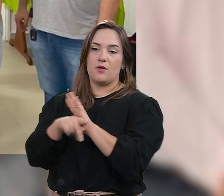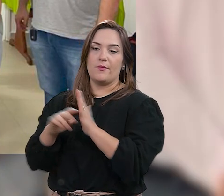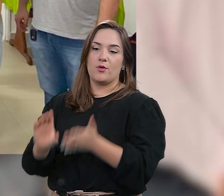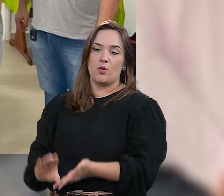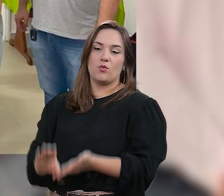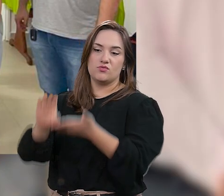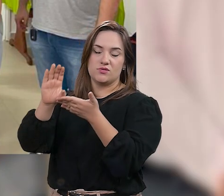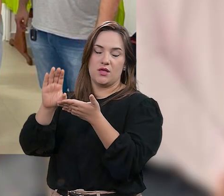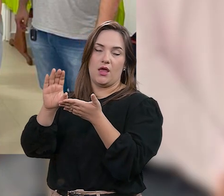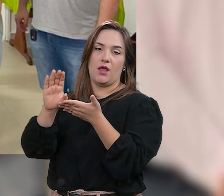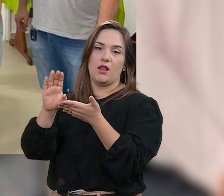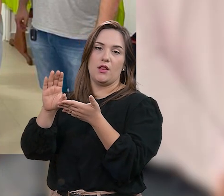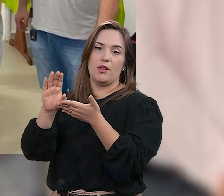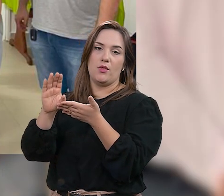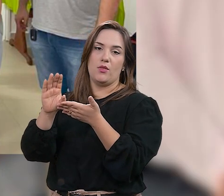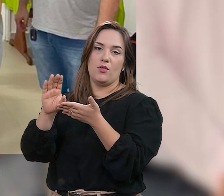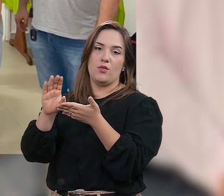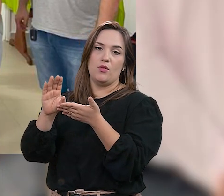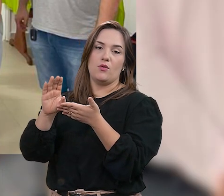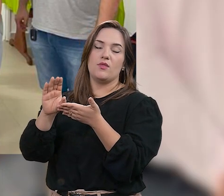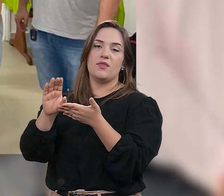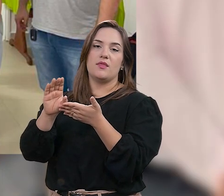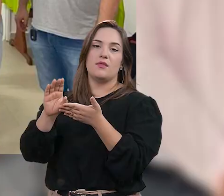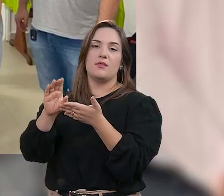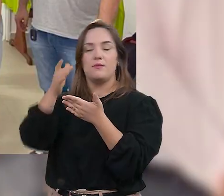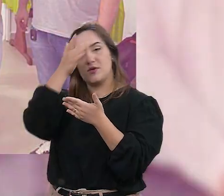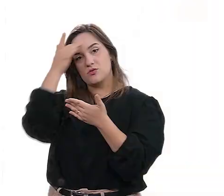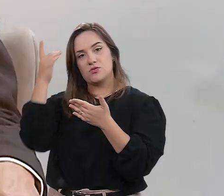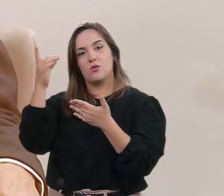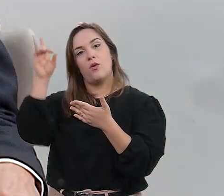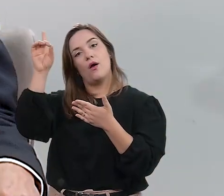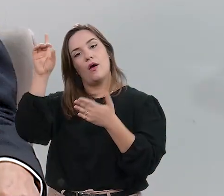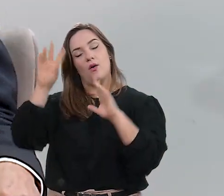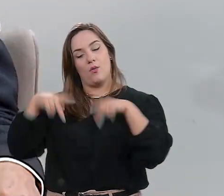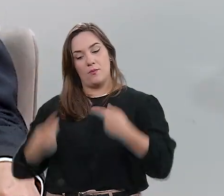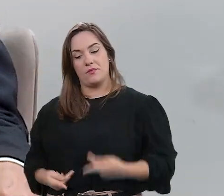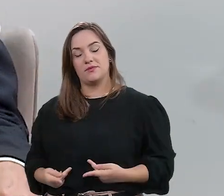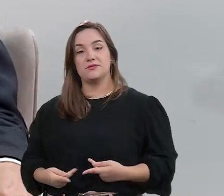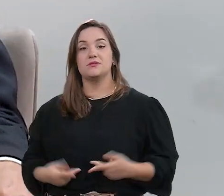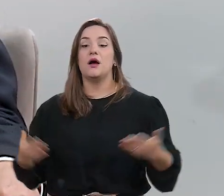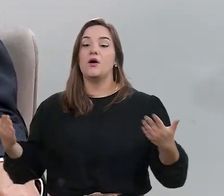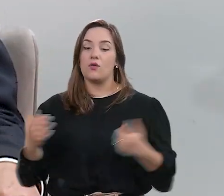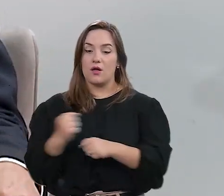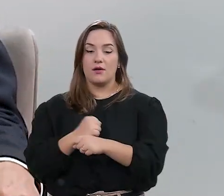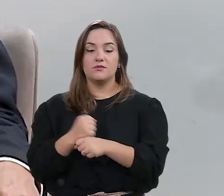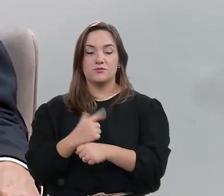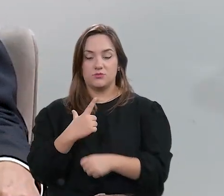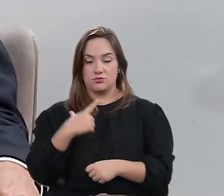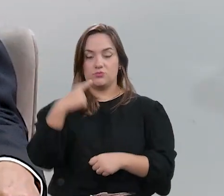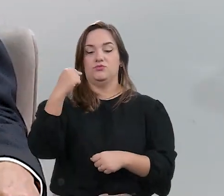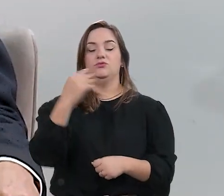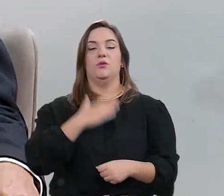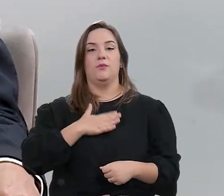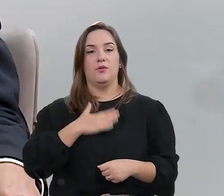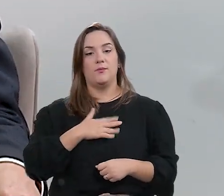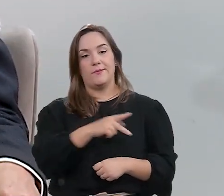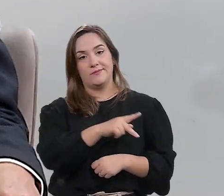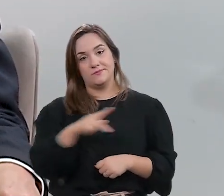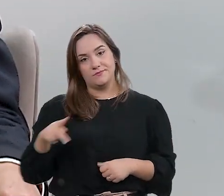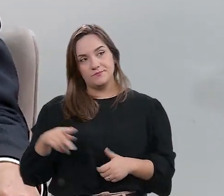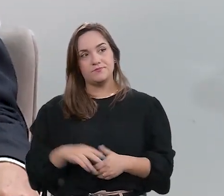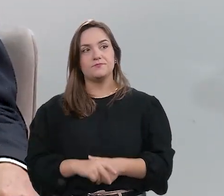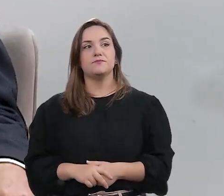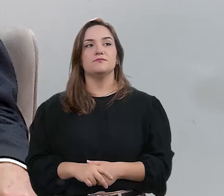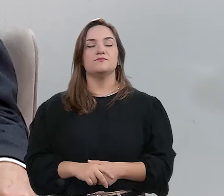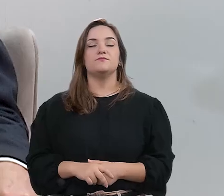Humana, e neste último ano eu fui eleito como presidente deste conselho, né? O